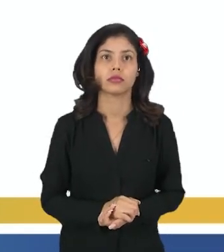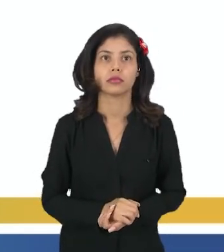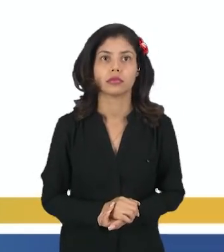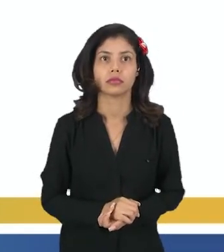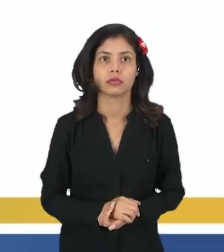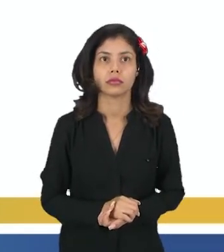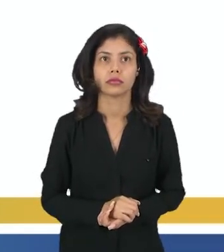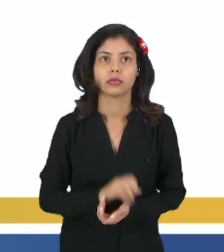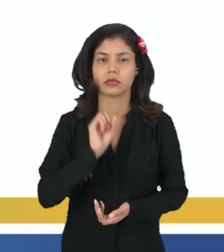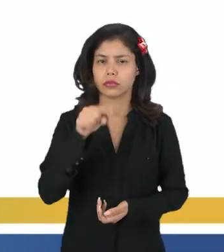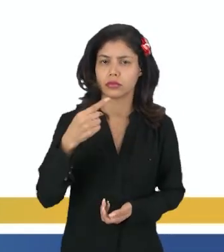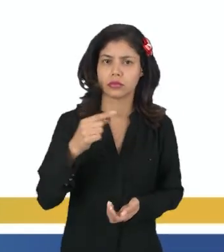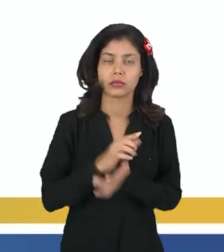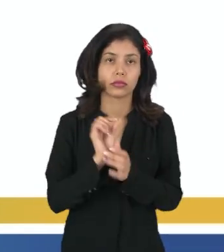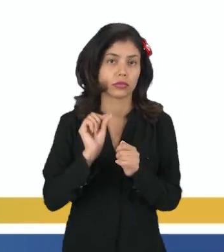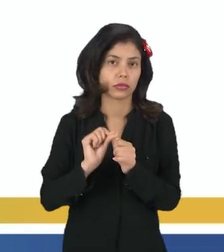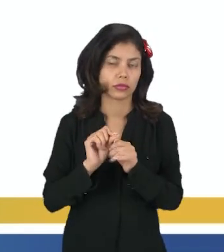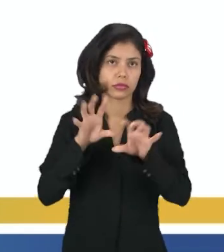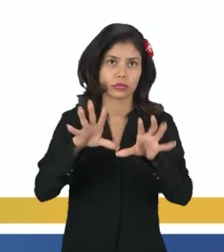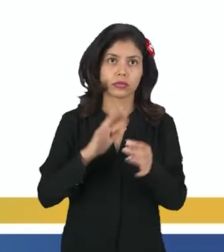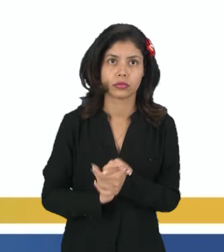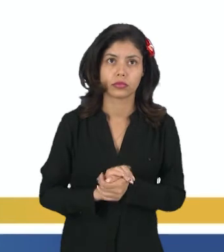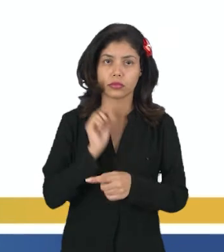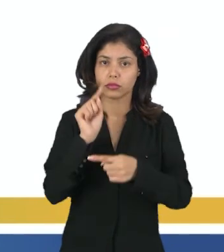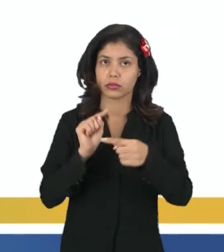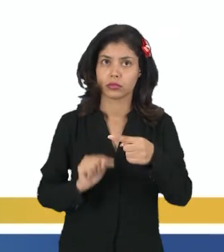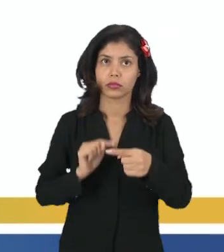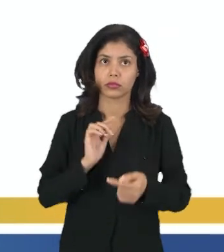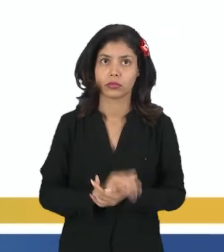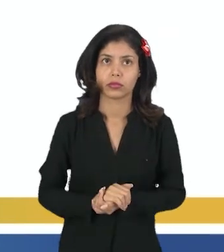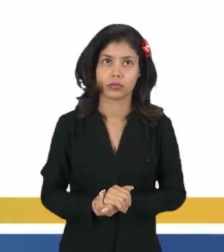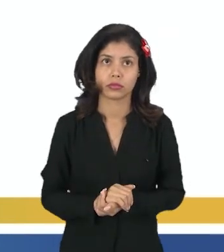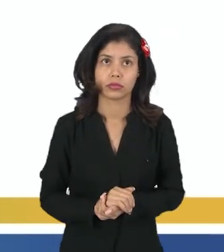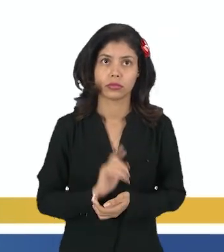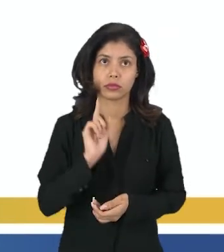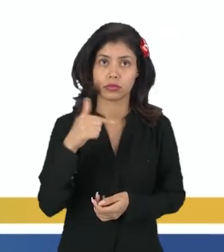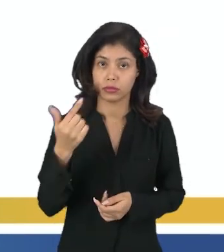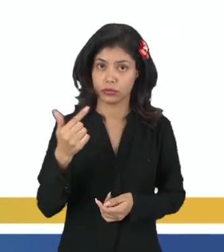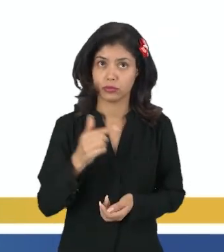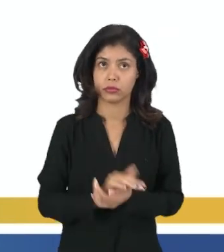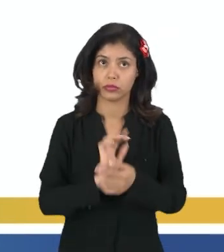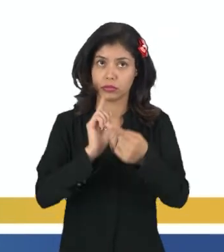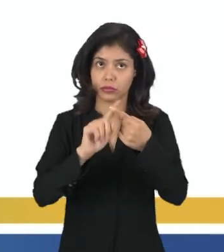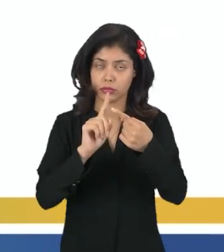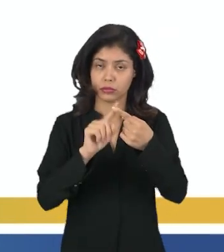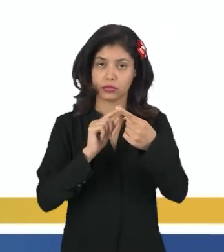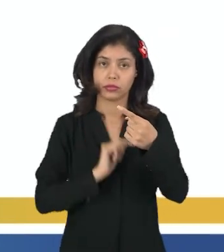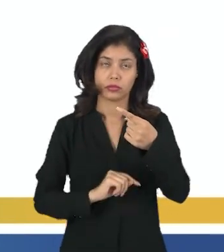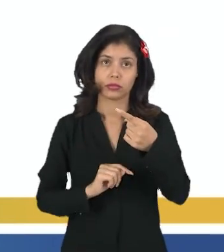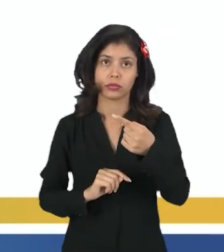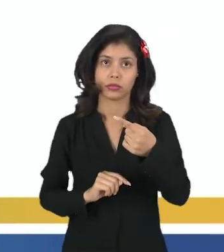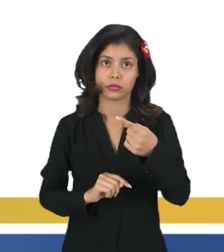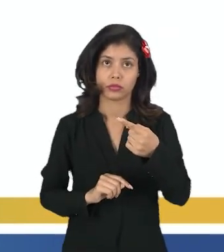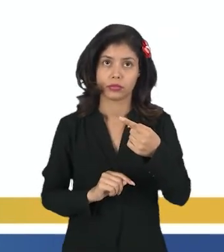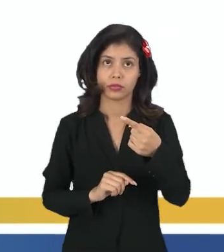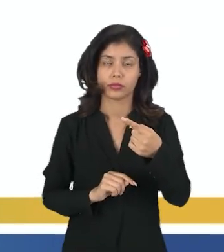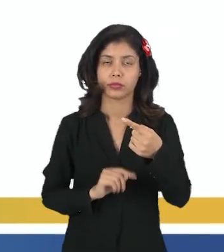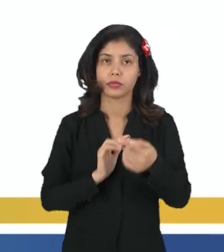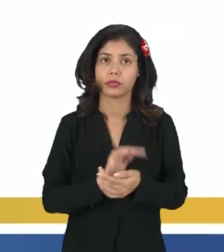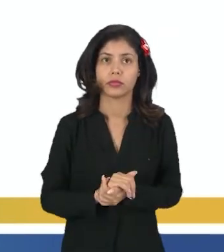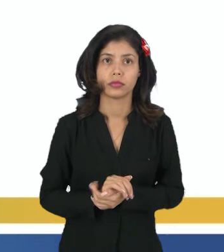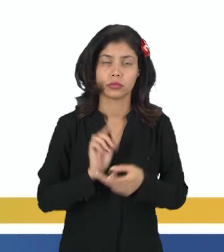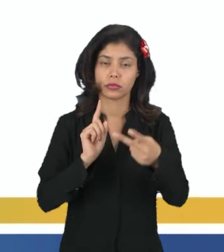0,444 depois que você fizer isso que você divida em dois momentos lá no início onde você começa a chama de um momento um